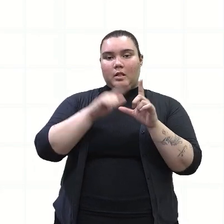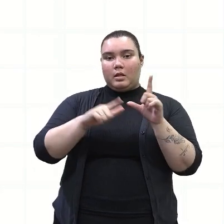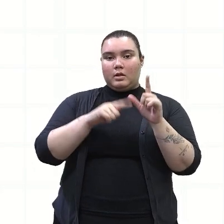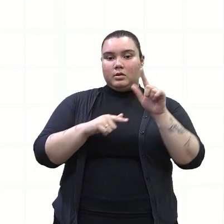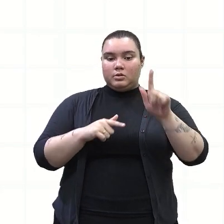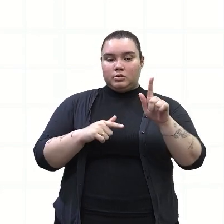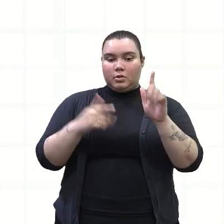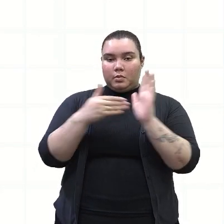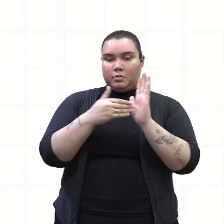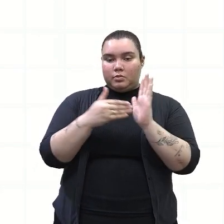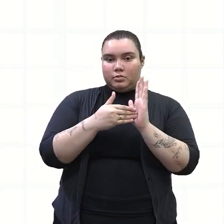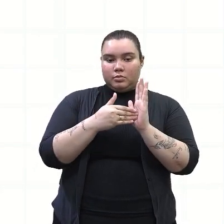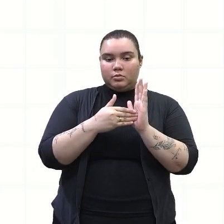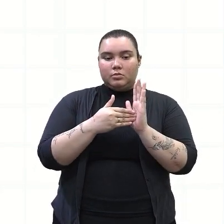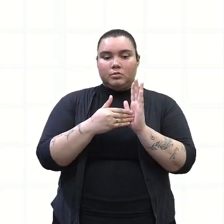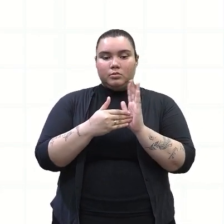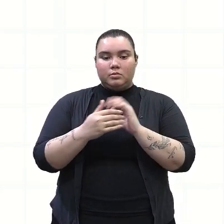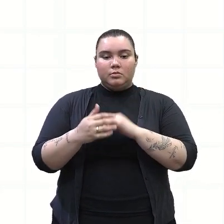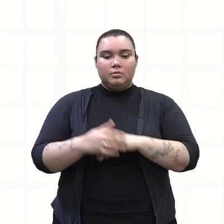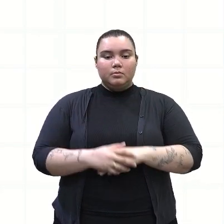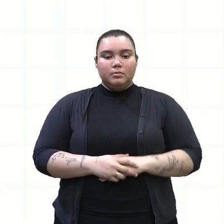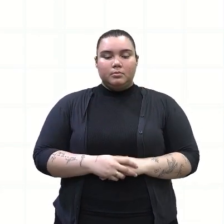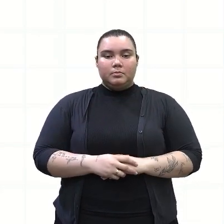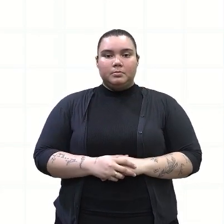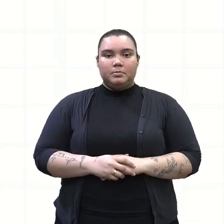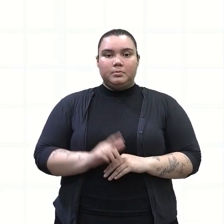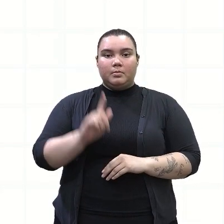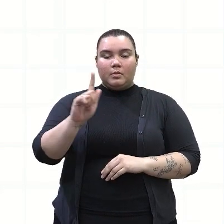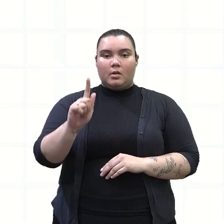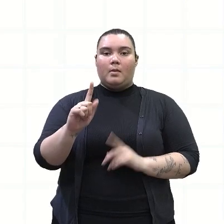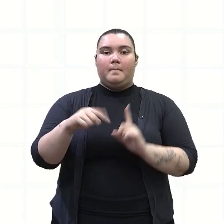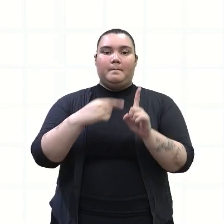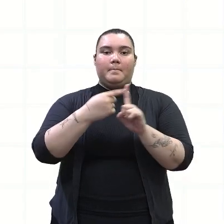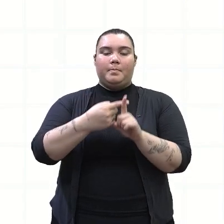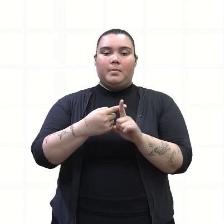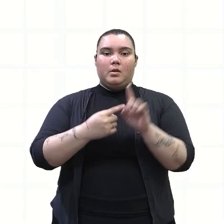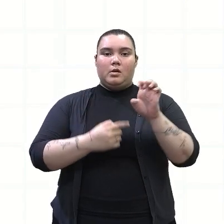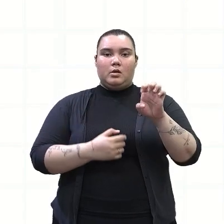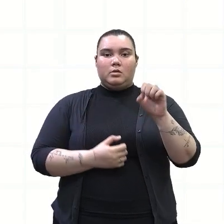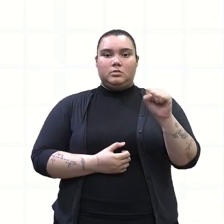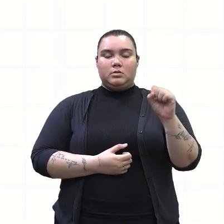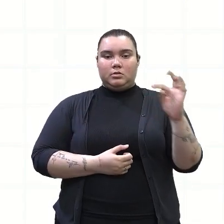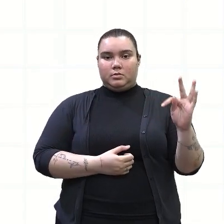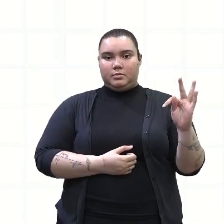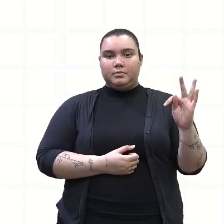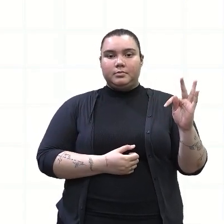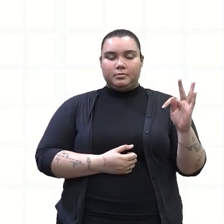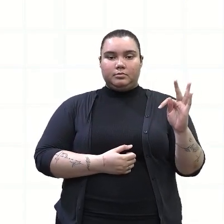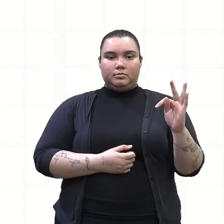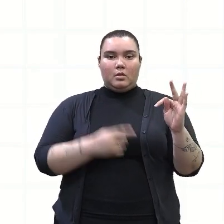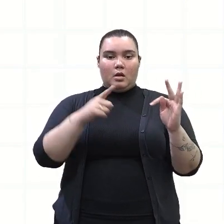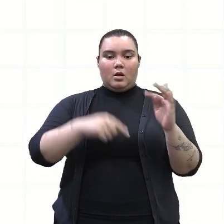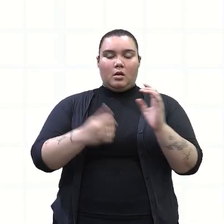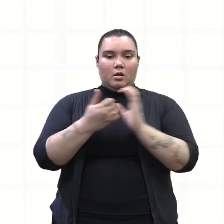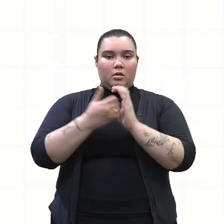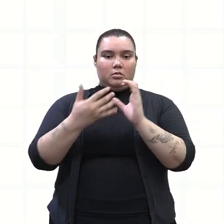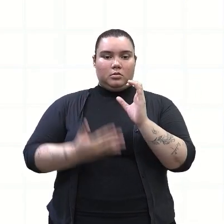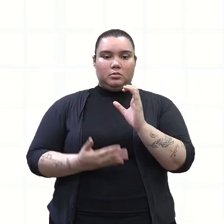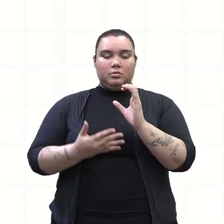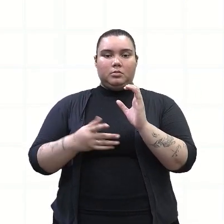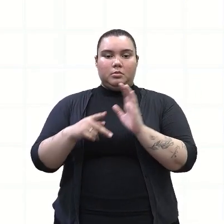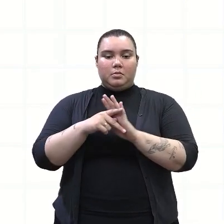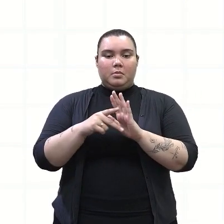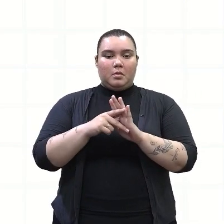G, ó. Eu repeti, letra G, e aí sim eu acrescentei o EST, que é a característica de